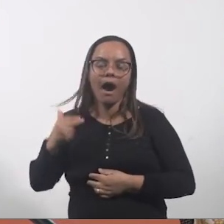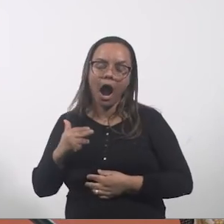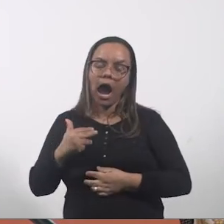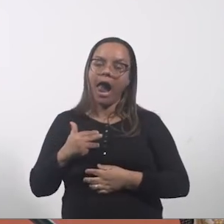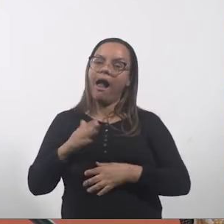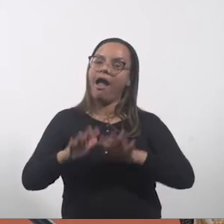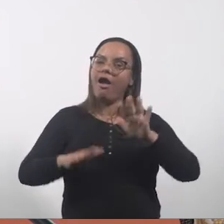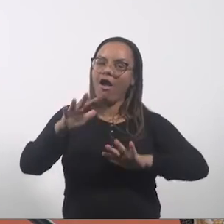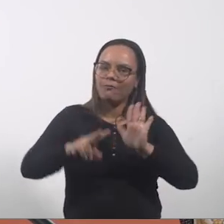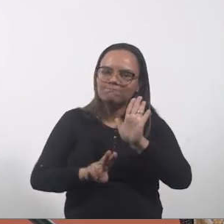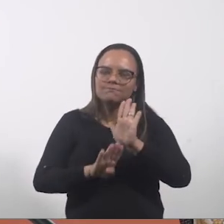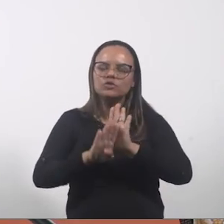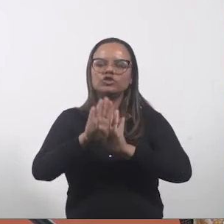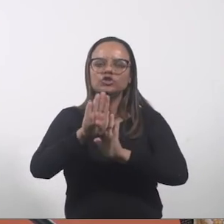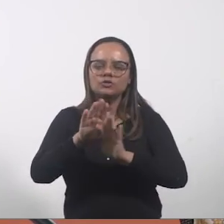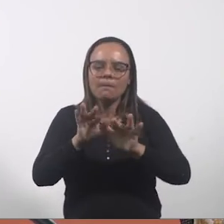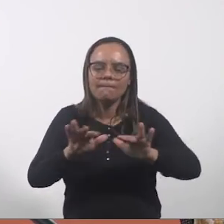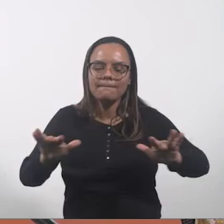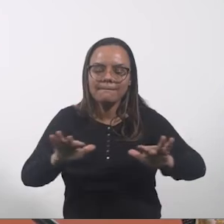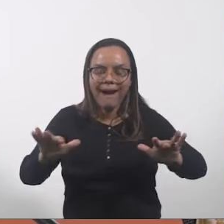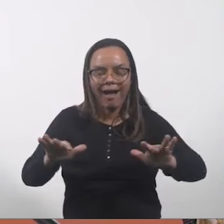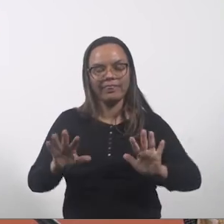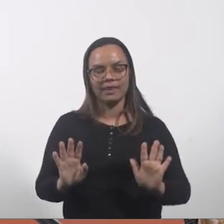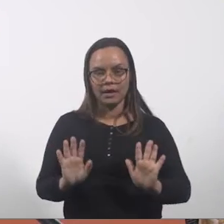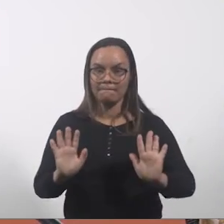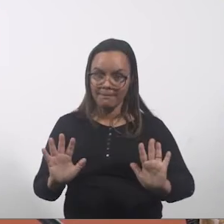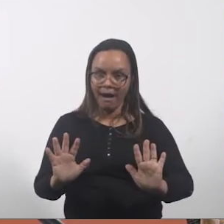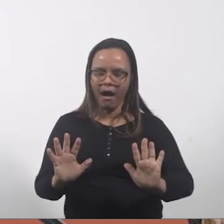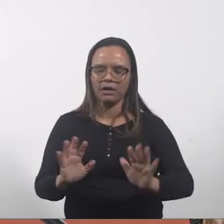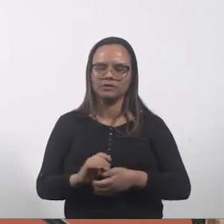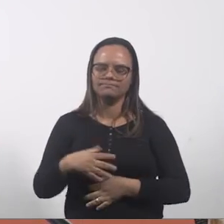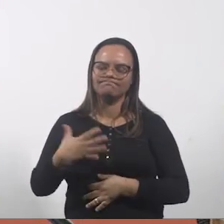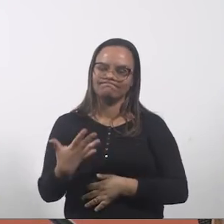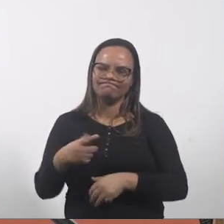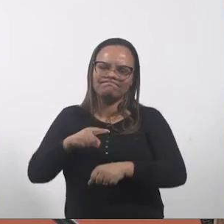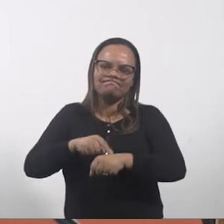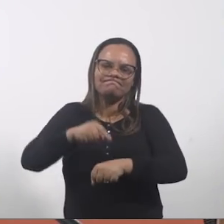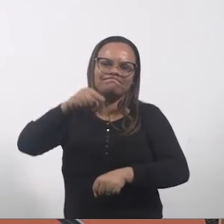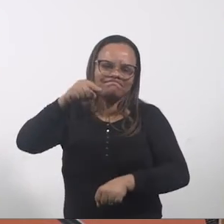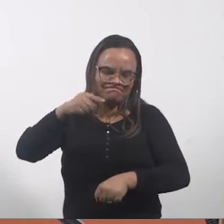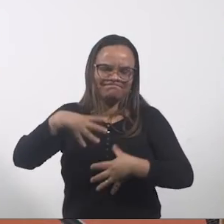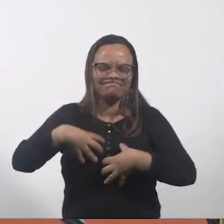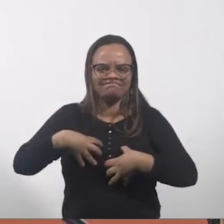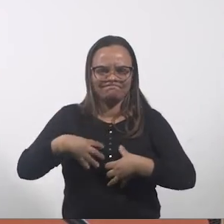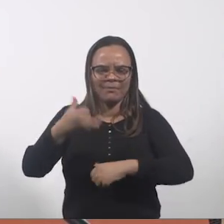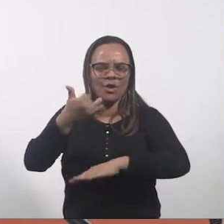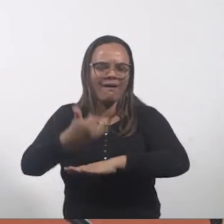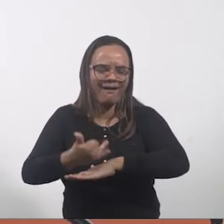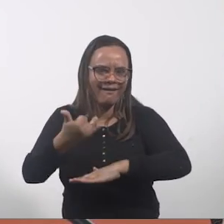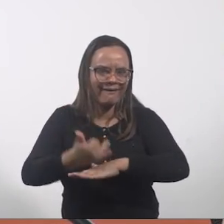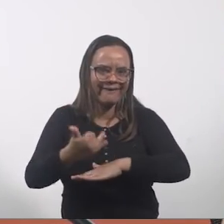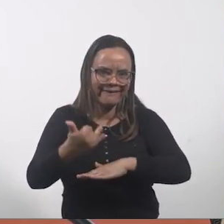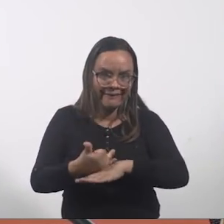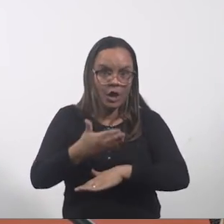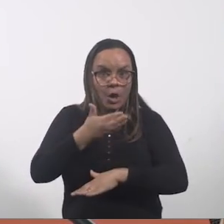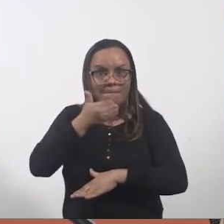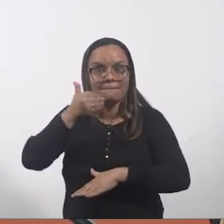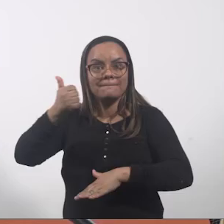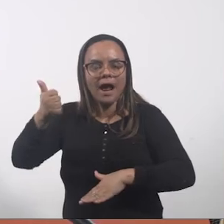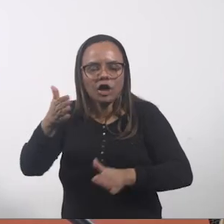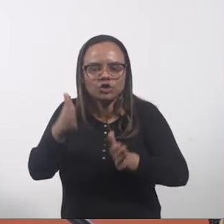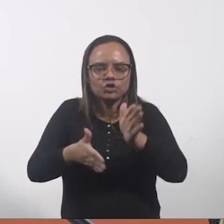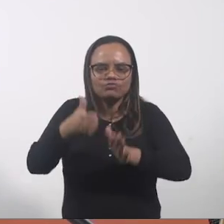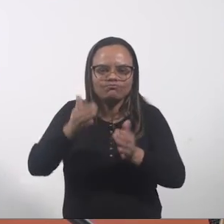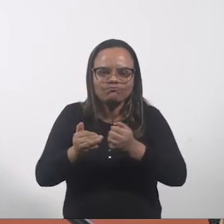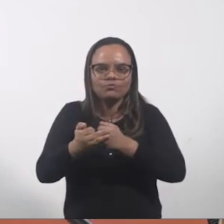no sistema ainda. Entretanto, a situação atual da capital é, de fato, a melhor de todo o